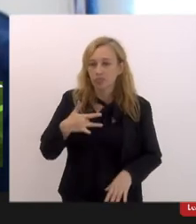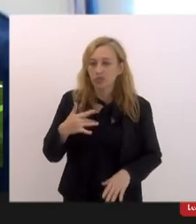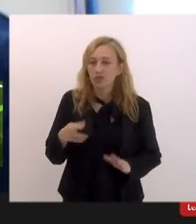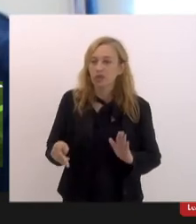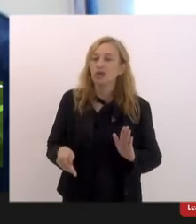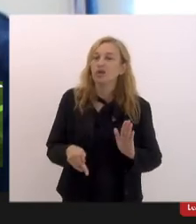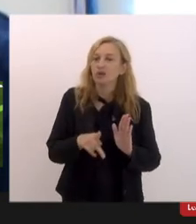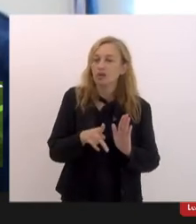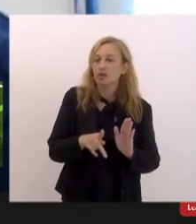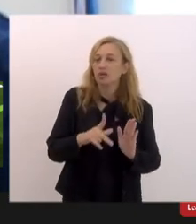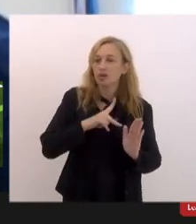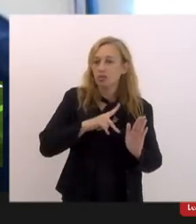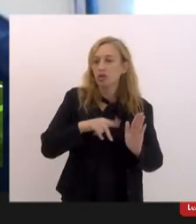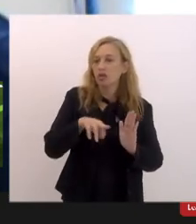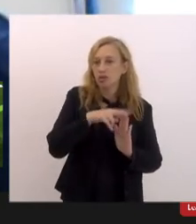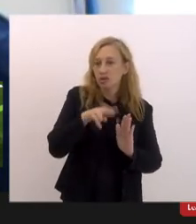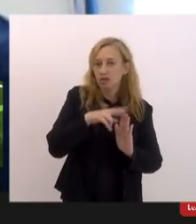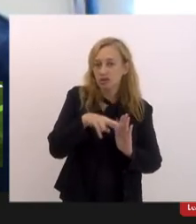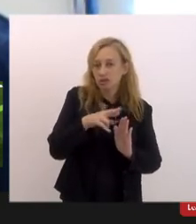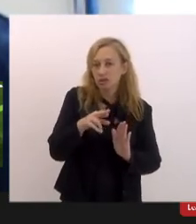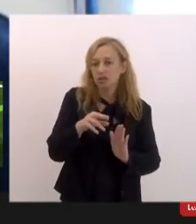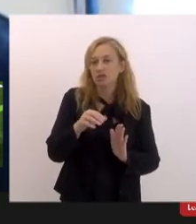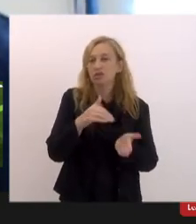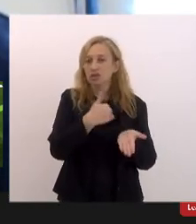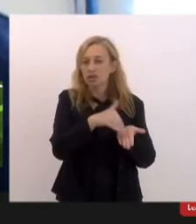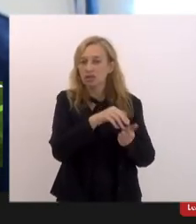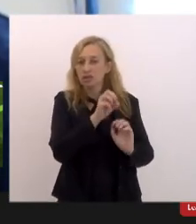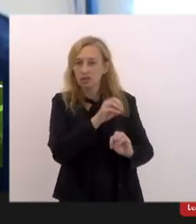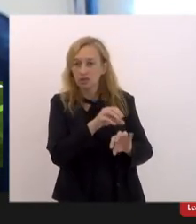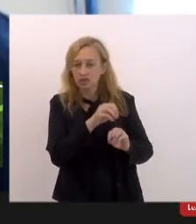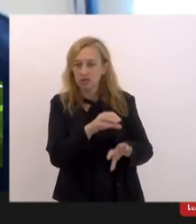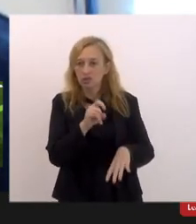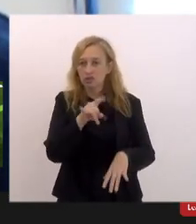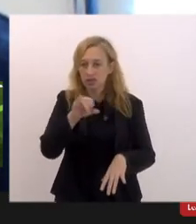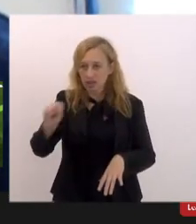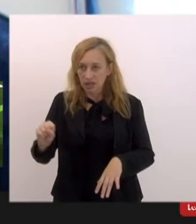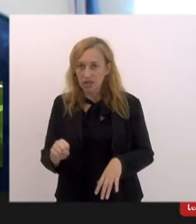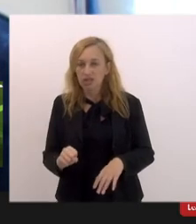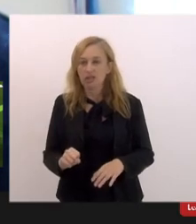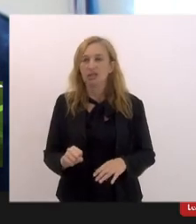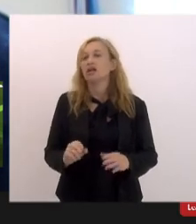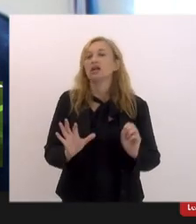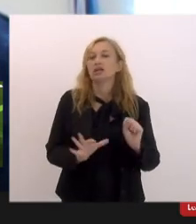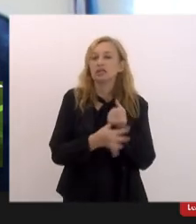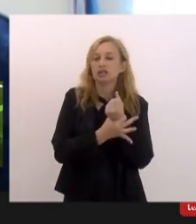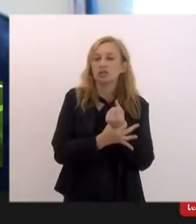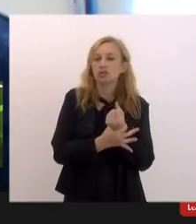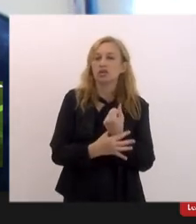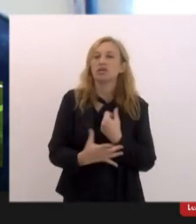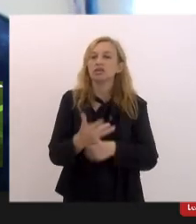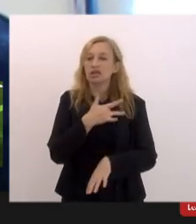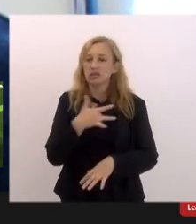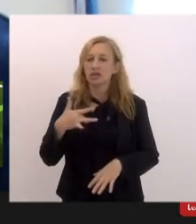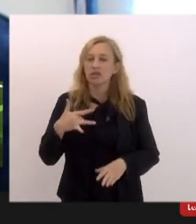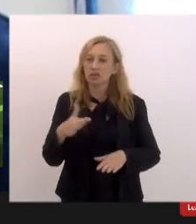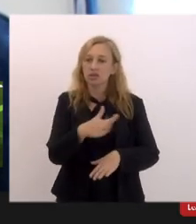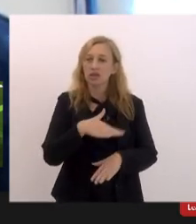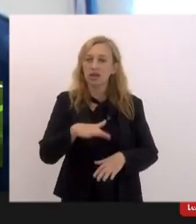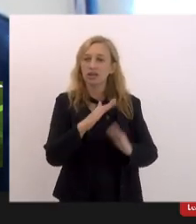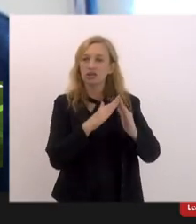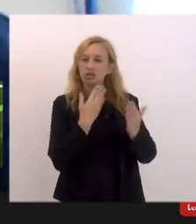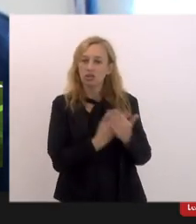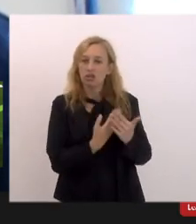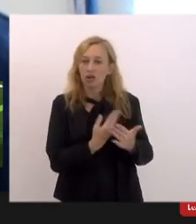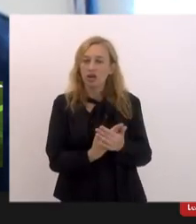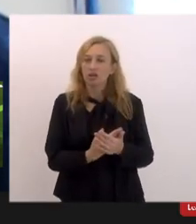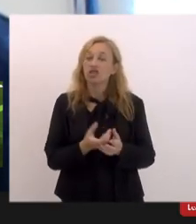resolução conjunta do SES e da SEDUC e de medidas mínimas de segurança sanitária nas unidades escolares.